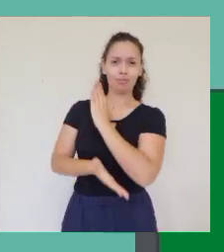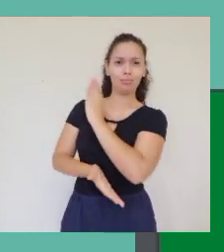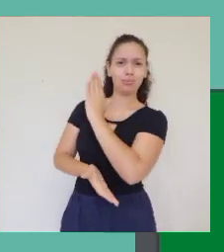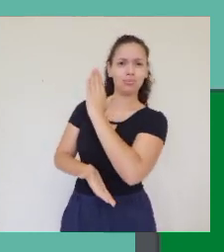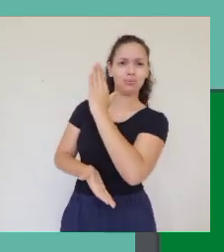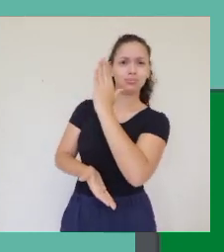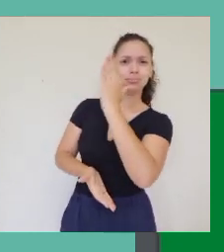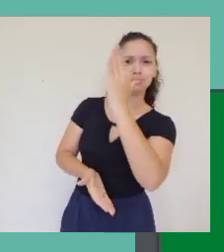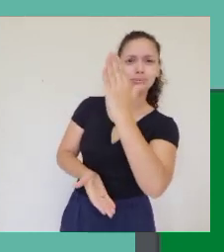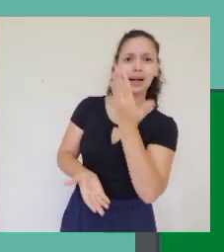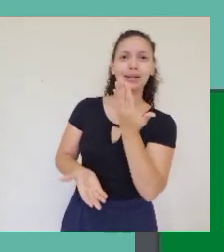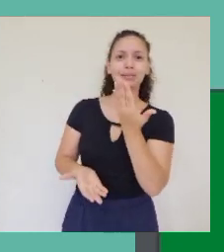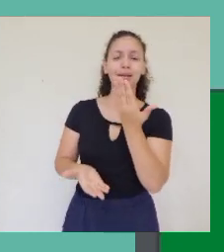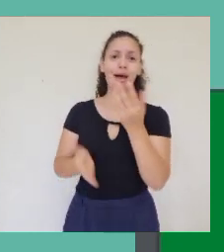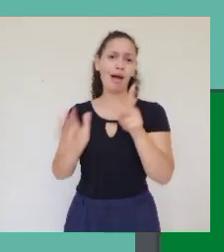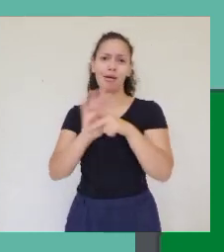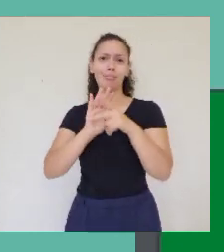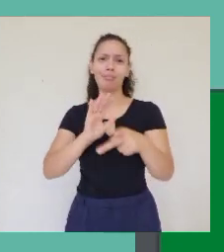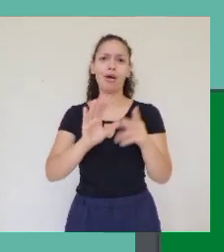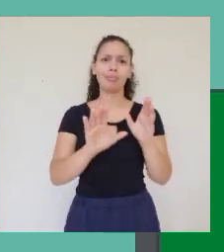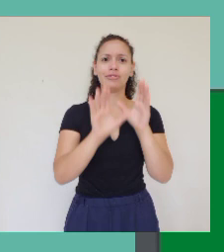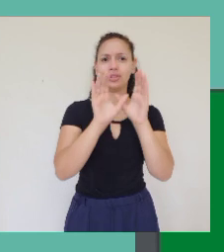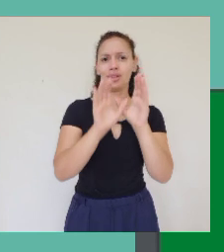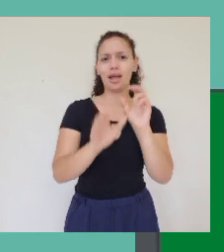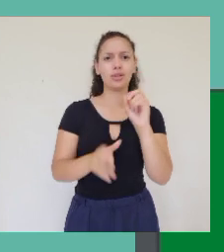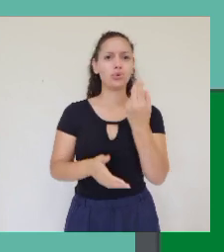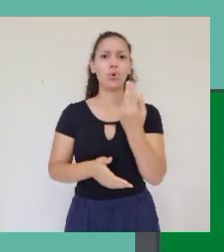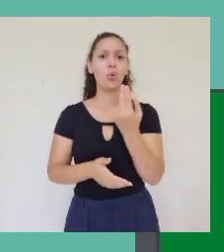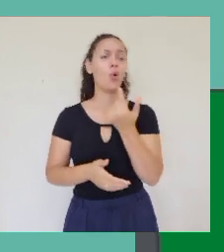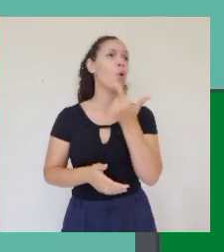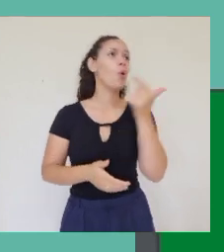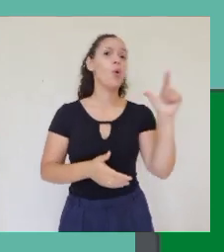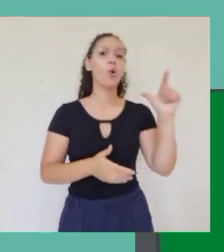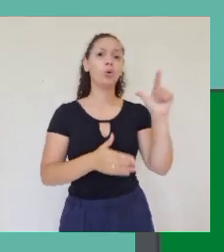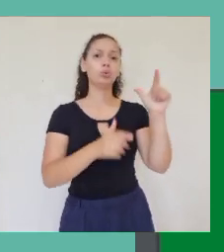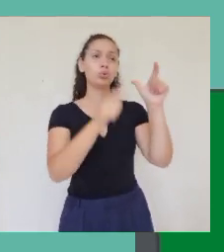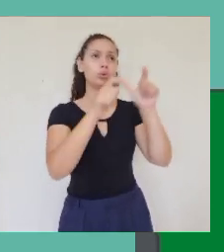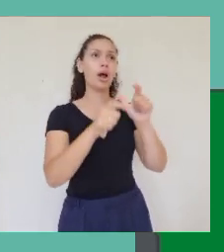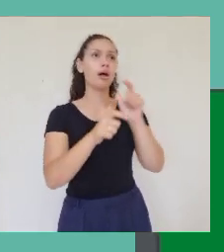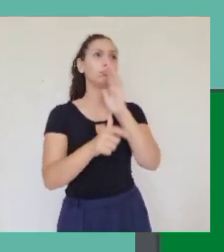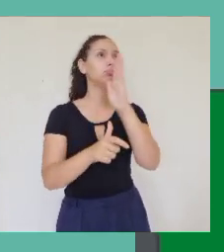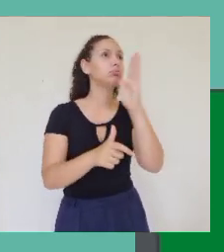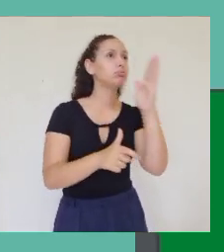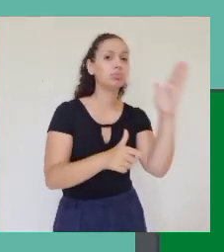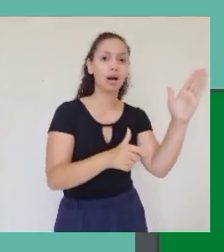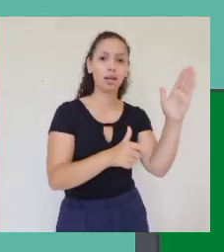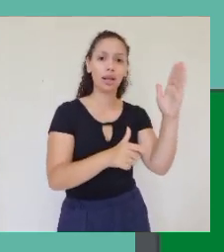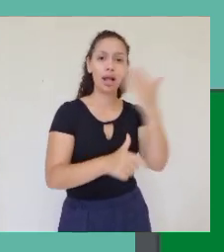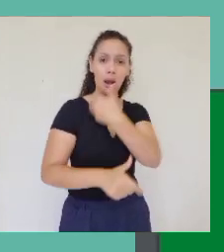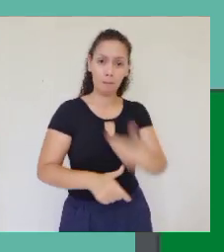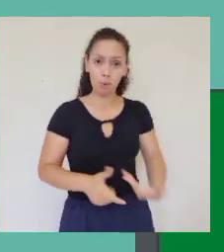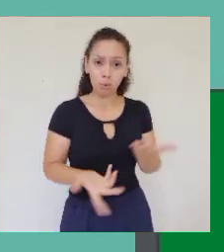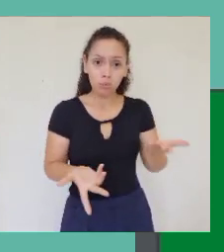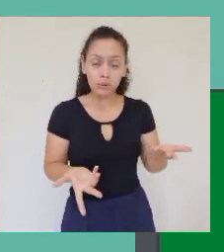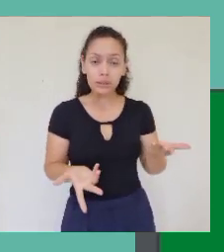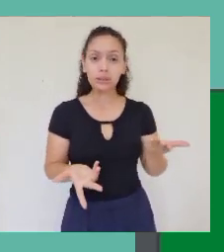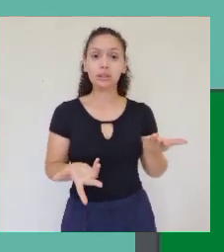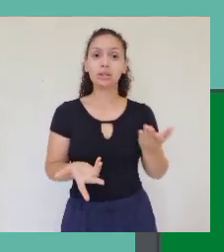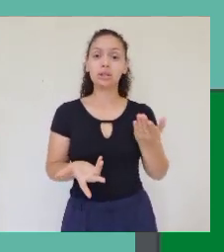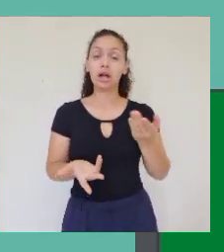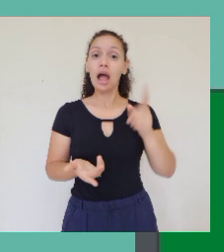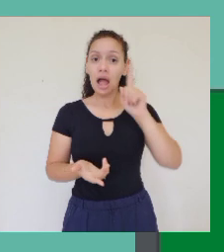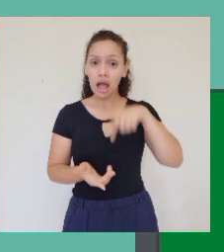a biblioteca da própria universidade, é um local que possui salas em grupo, salas individuais, e é um local de silêncio, é um